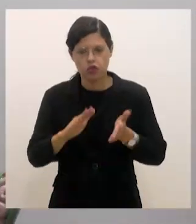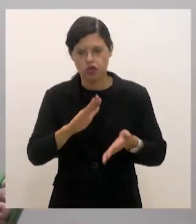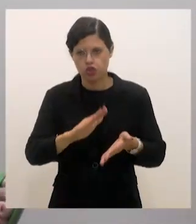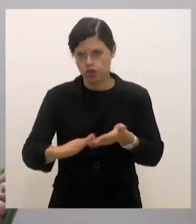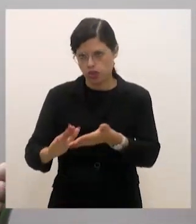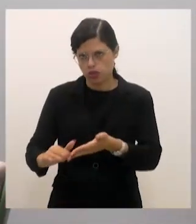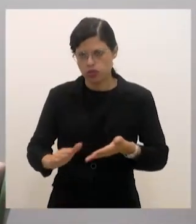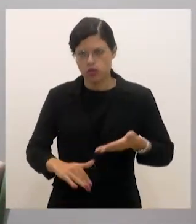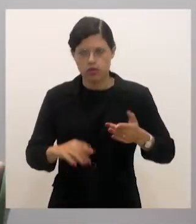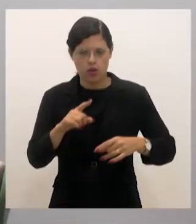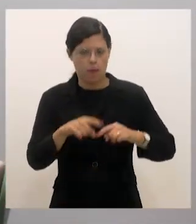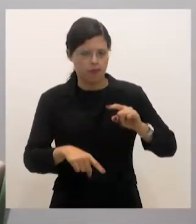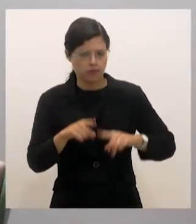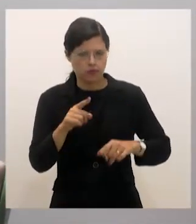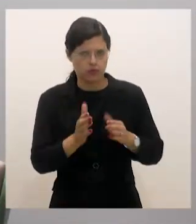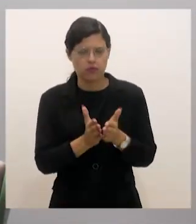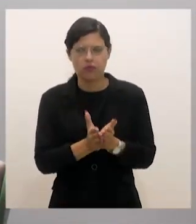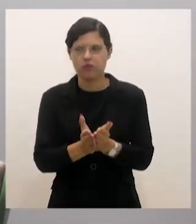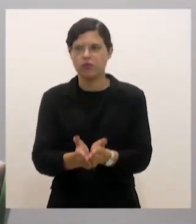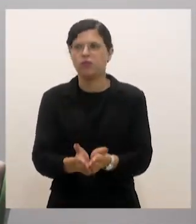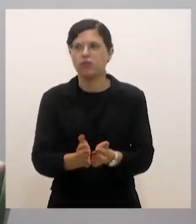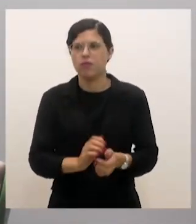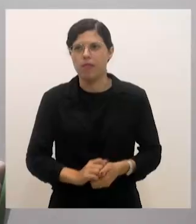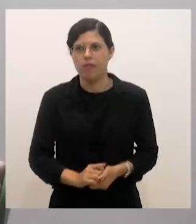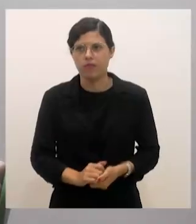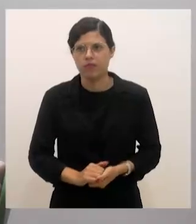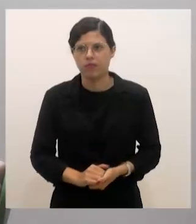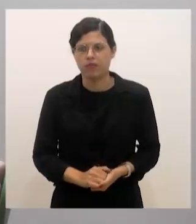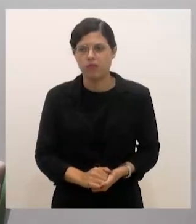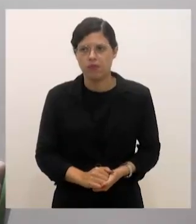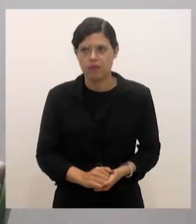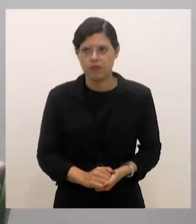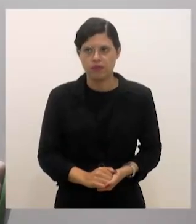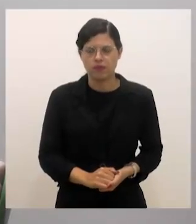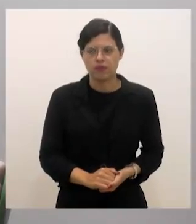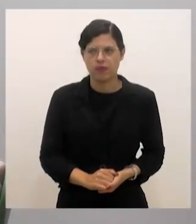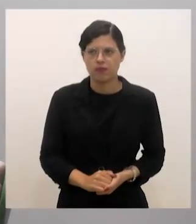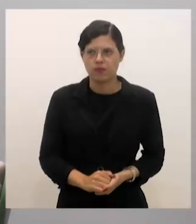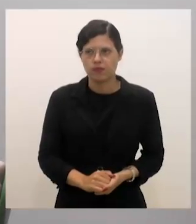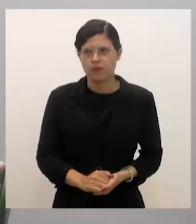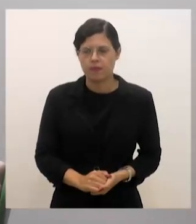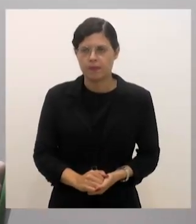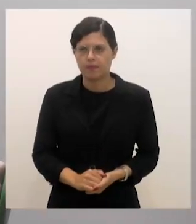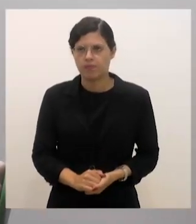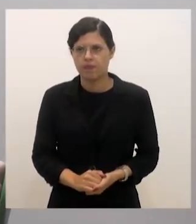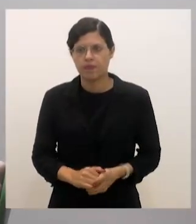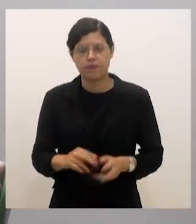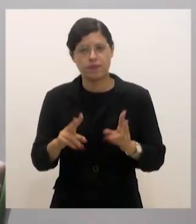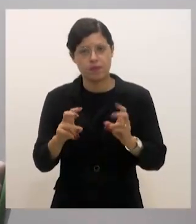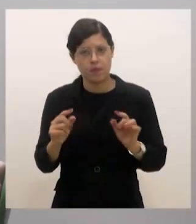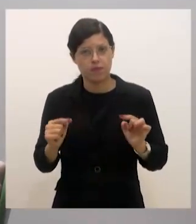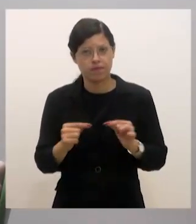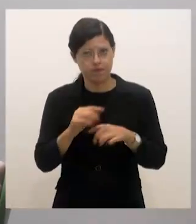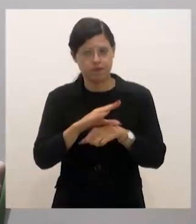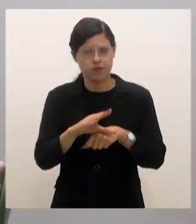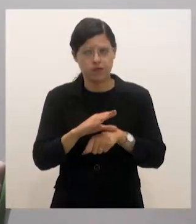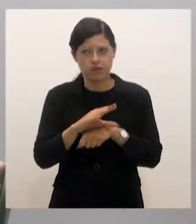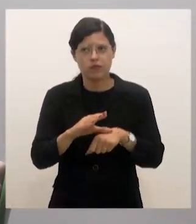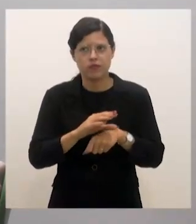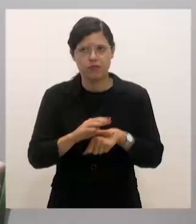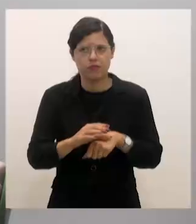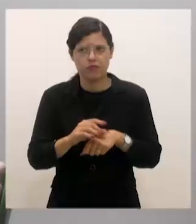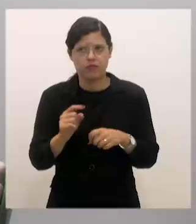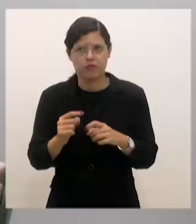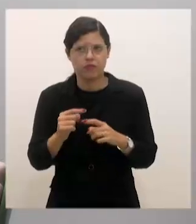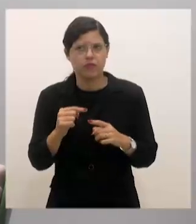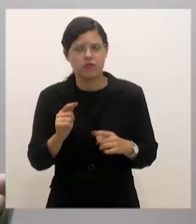tente dar constitucionalidade à matéria, exatamente porque ela tem mérito.